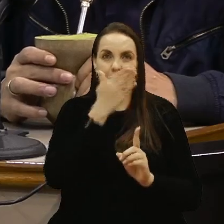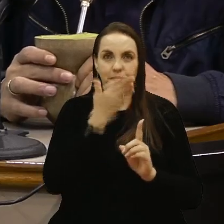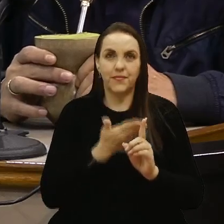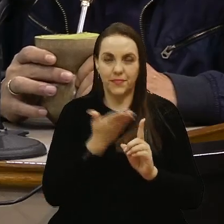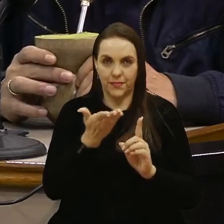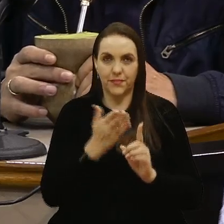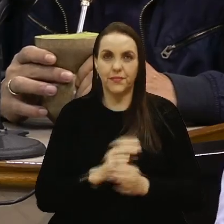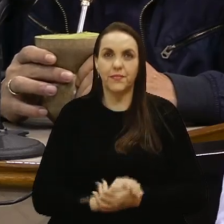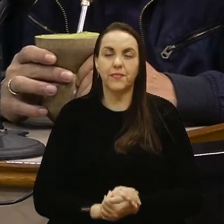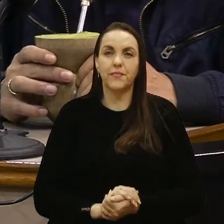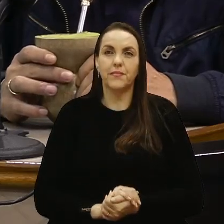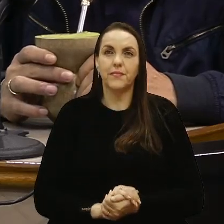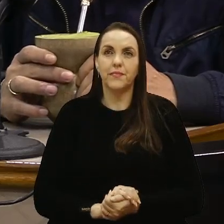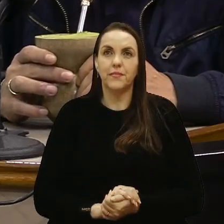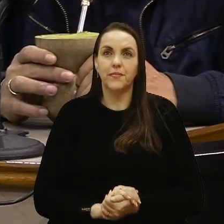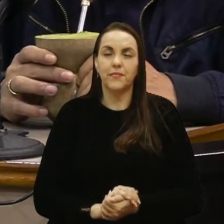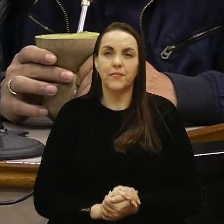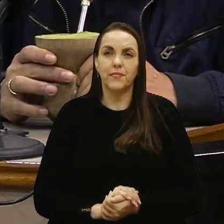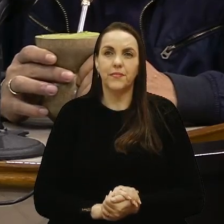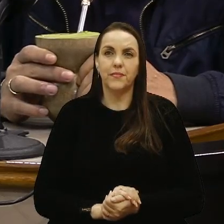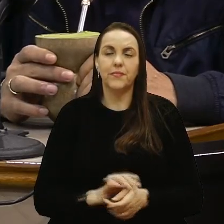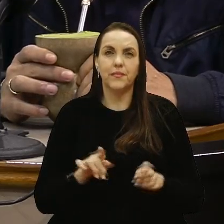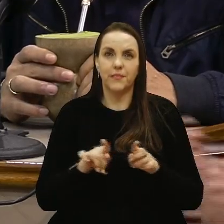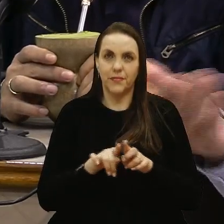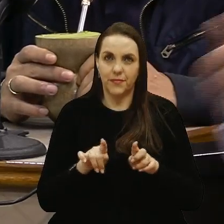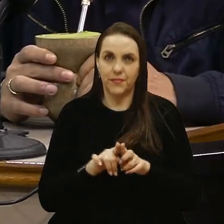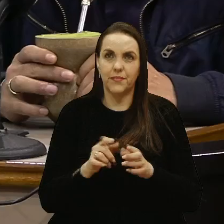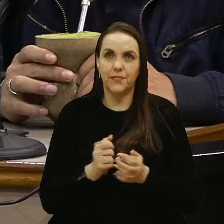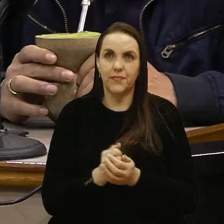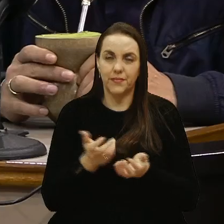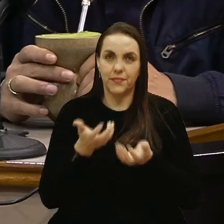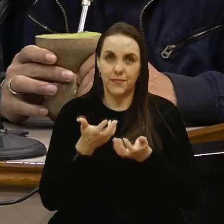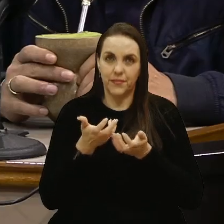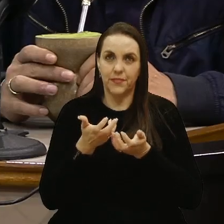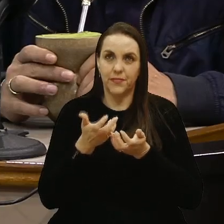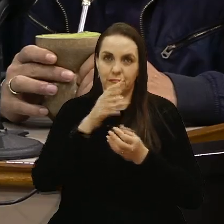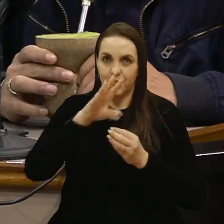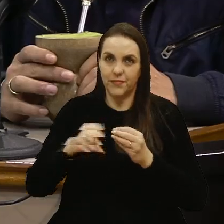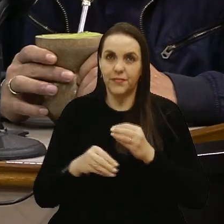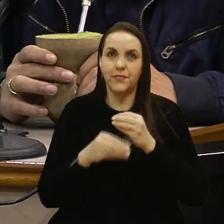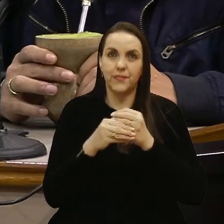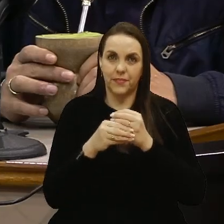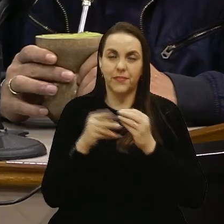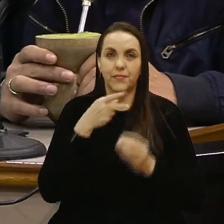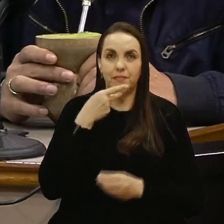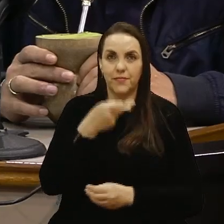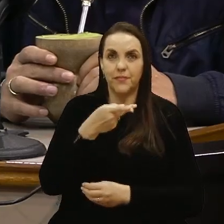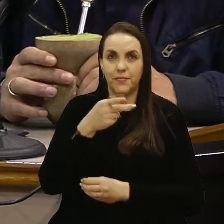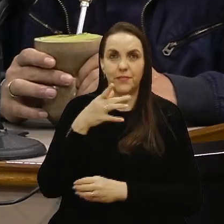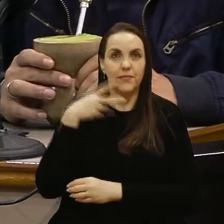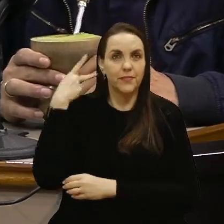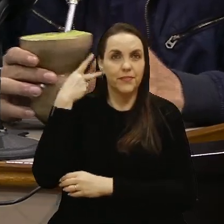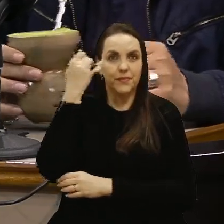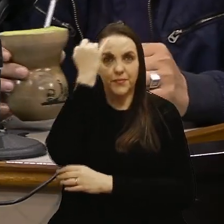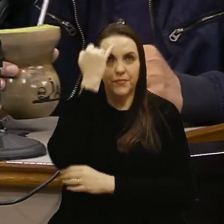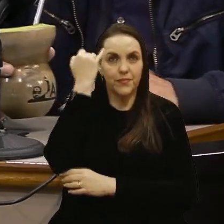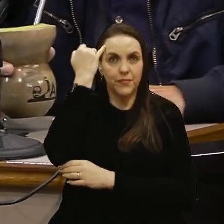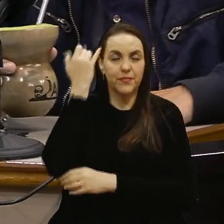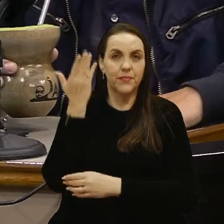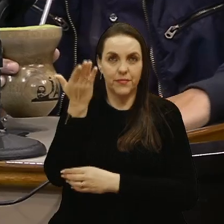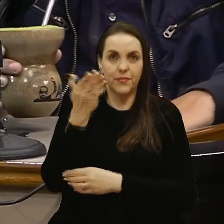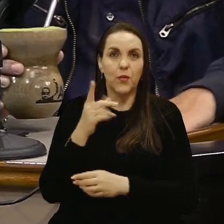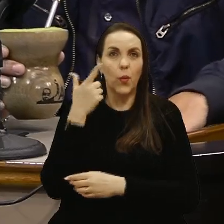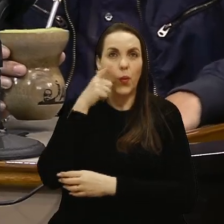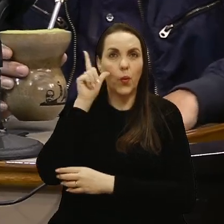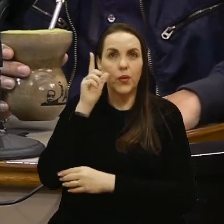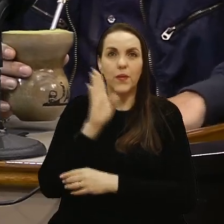homenageados, né? E também quero me somar a essa fala do vereador D'Ambrosio, que estivemos ontem